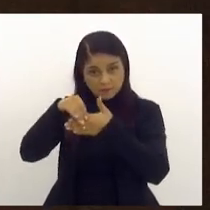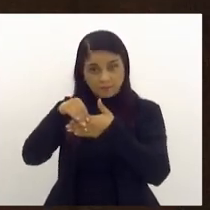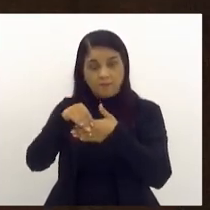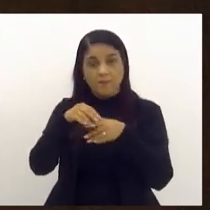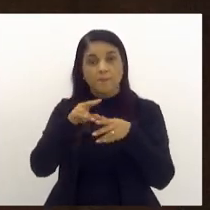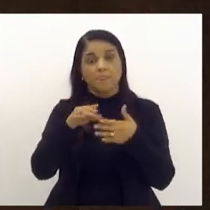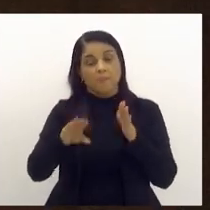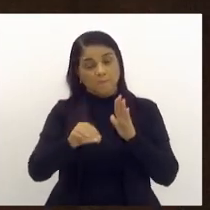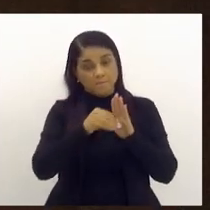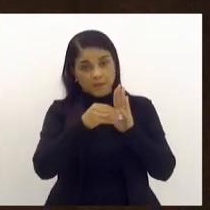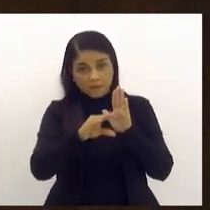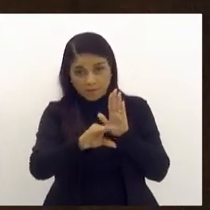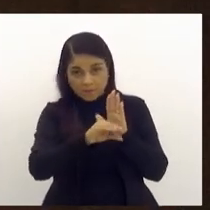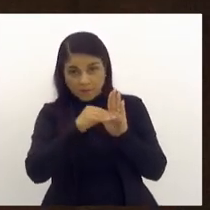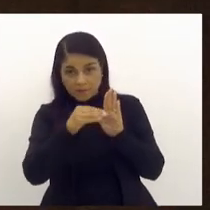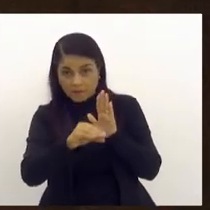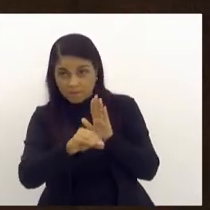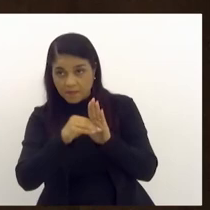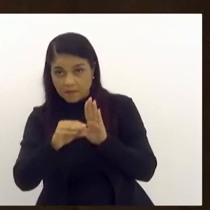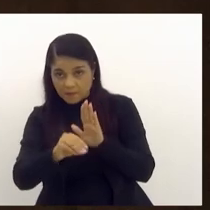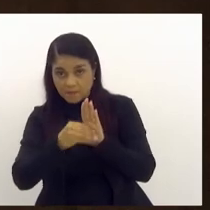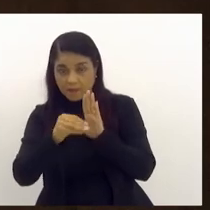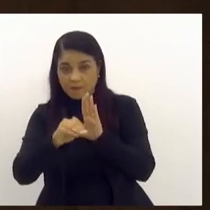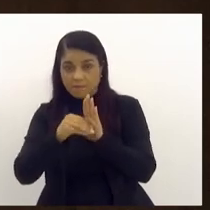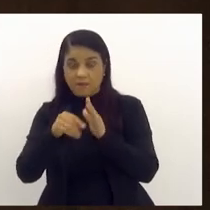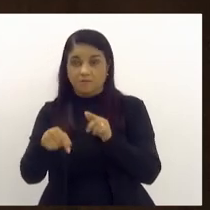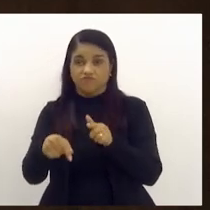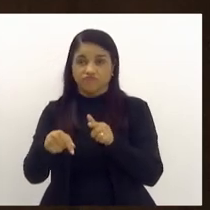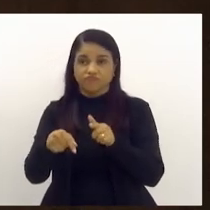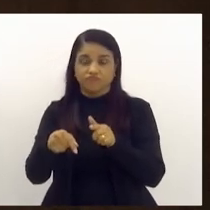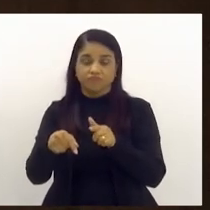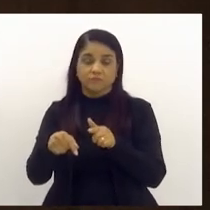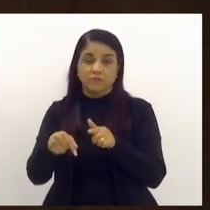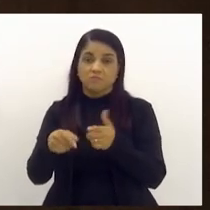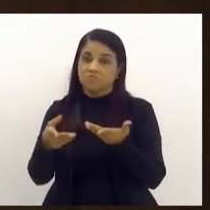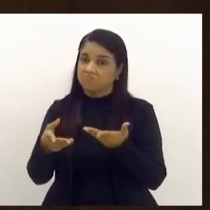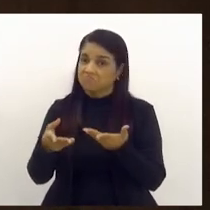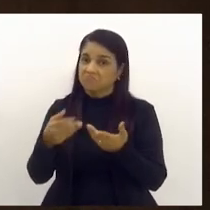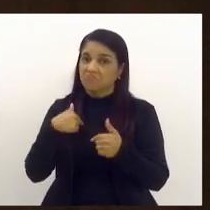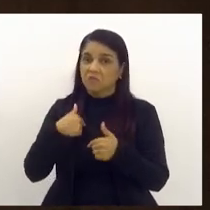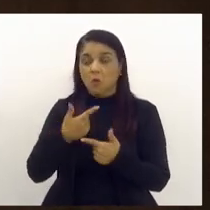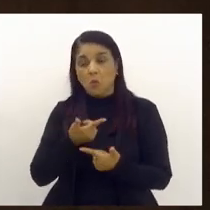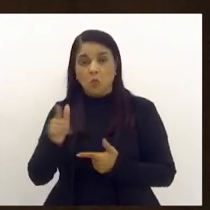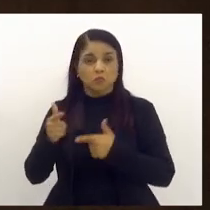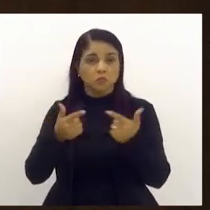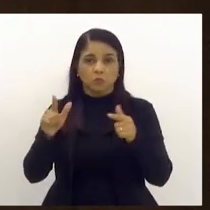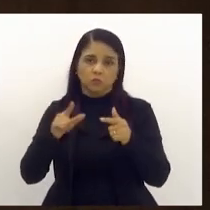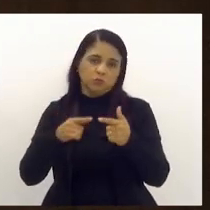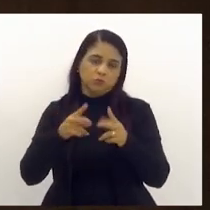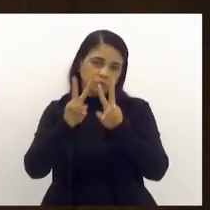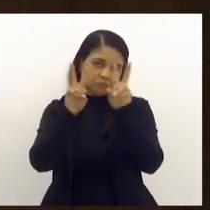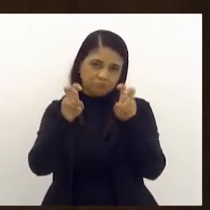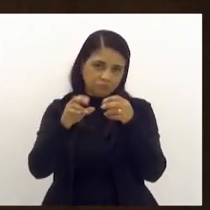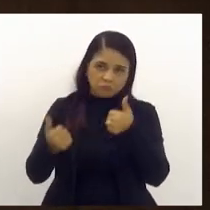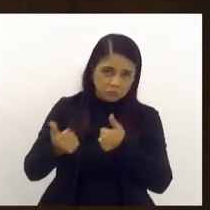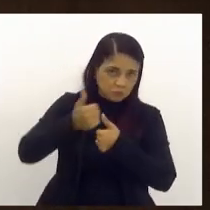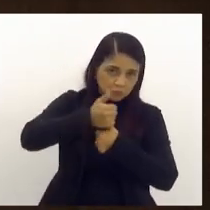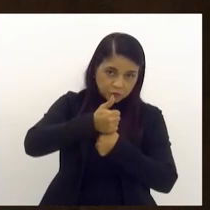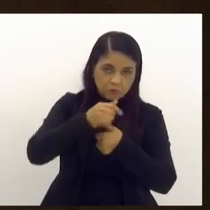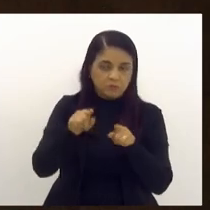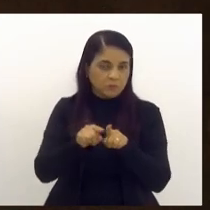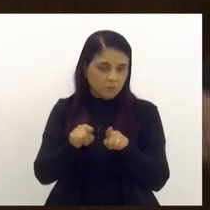volume de projetos e pelo volume de emendas, não foi assim realizado, assim como outras questões que não entraram no substitutivo tinham